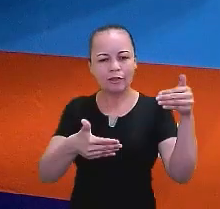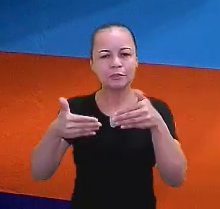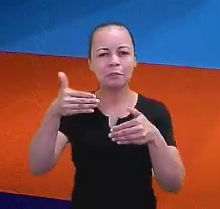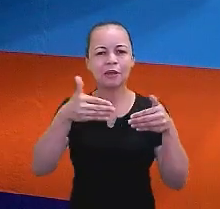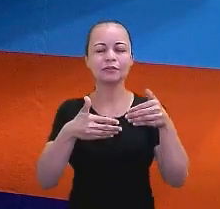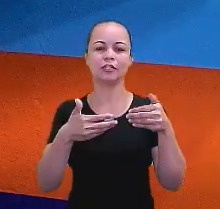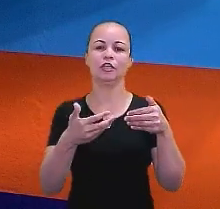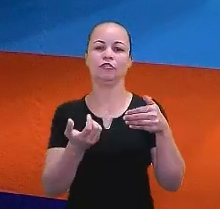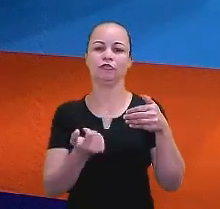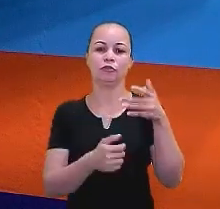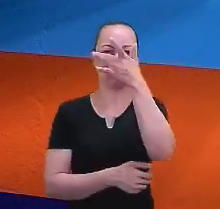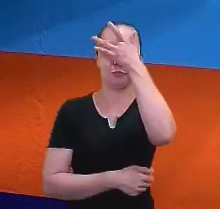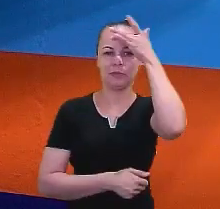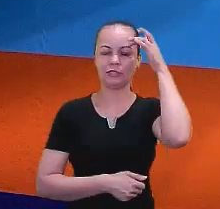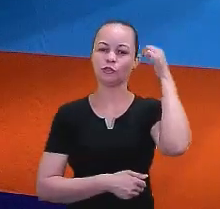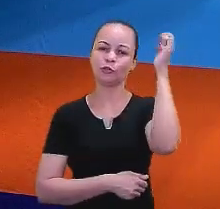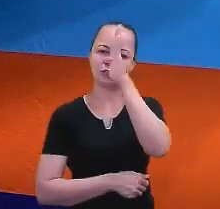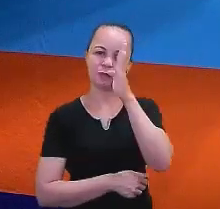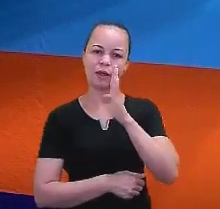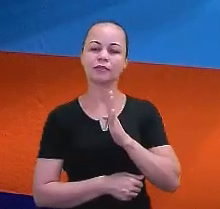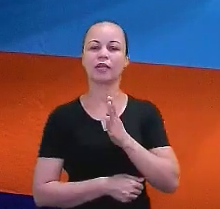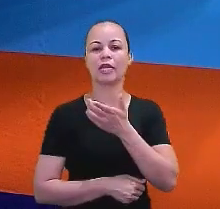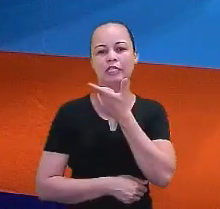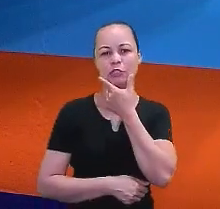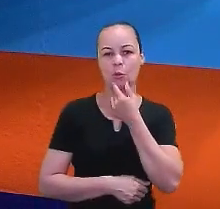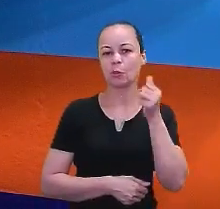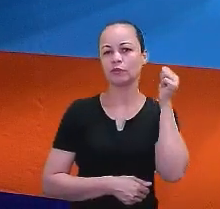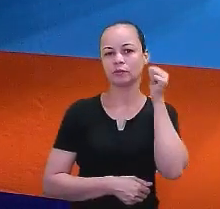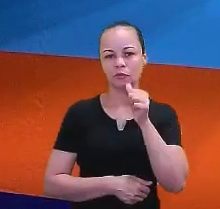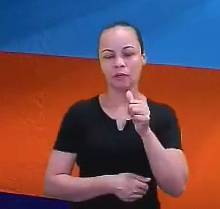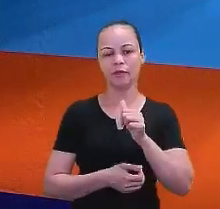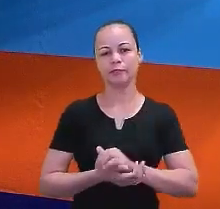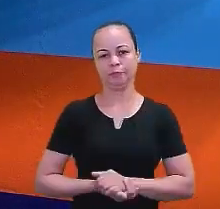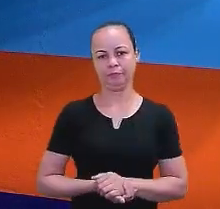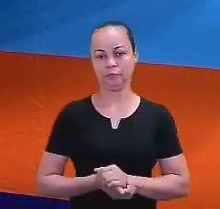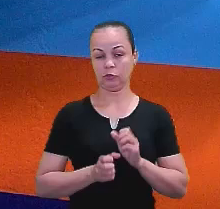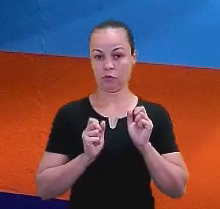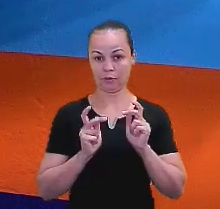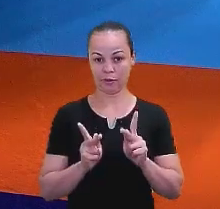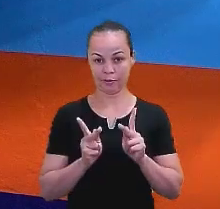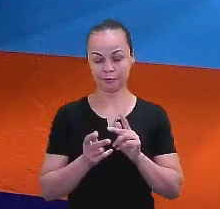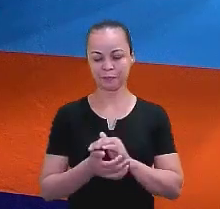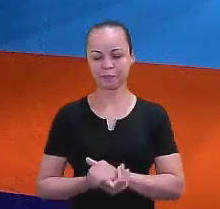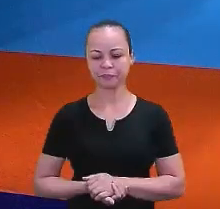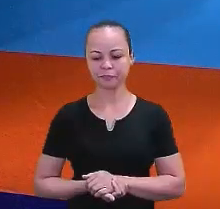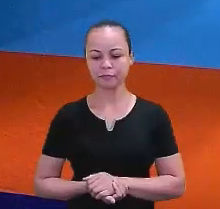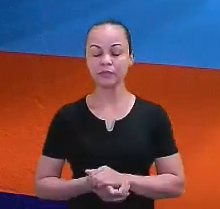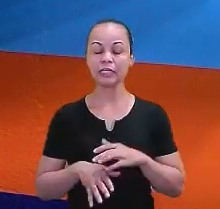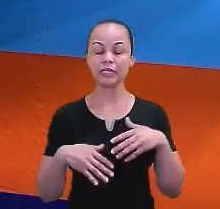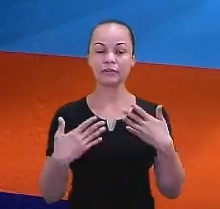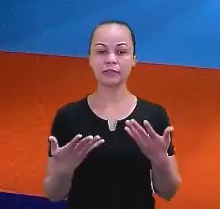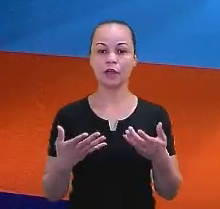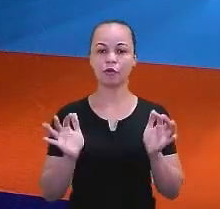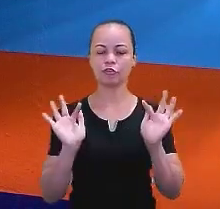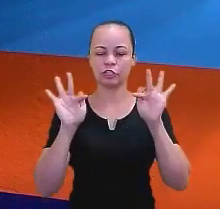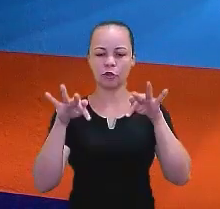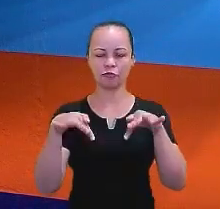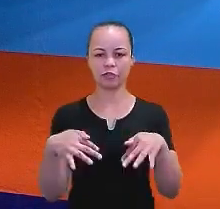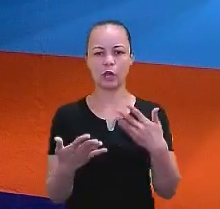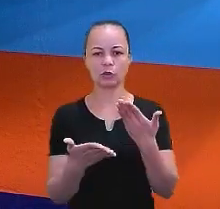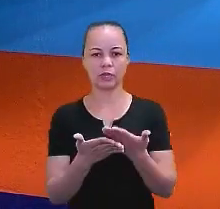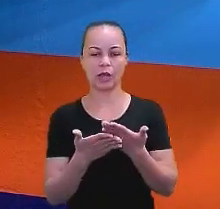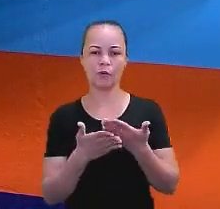os brasileiros e brasileiras. Ok, pessoal? Então, eu finalizo essa aula aqui,